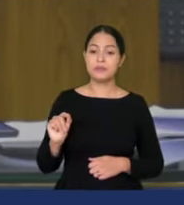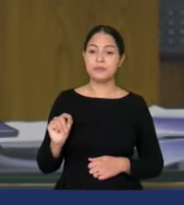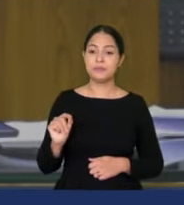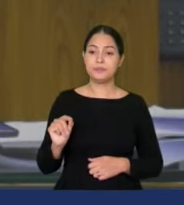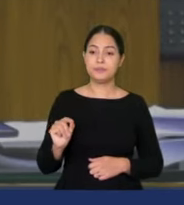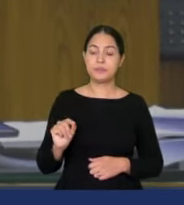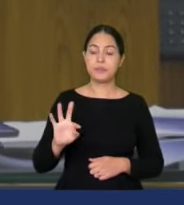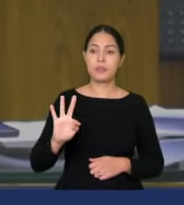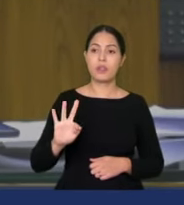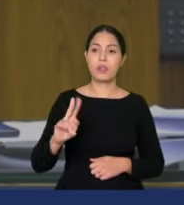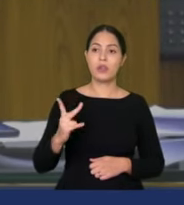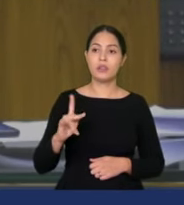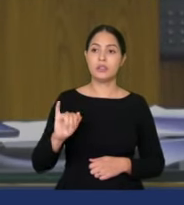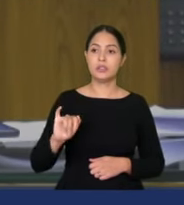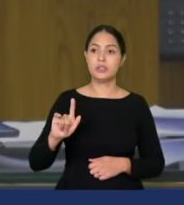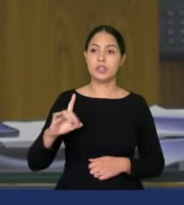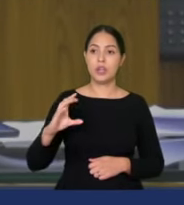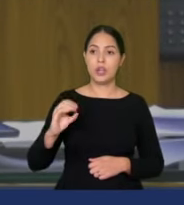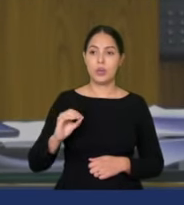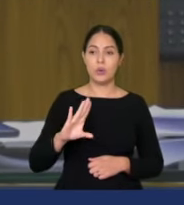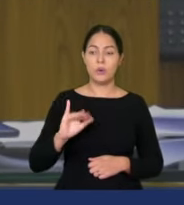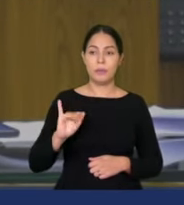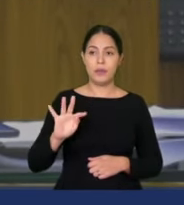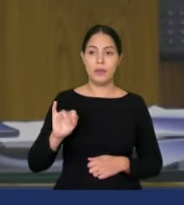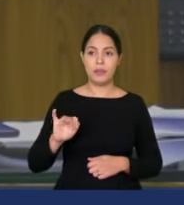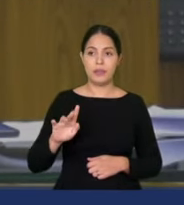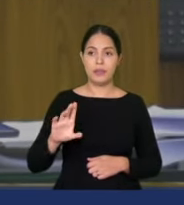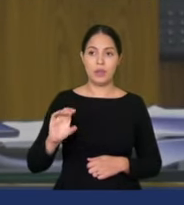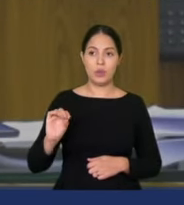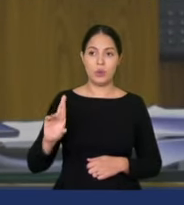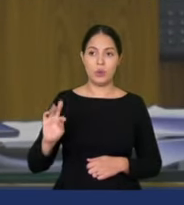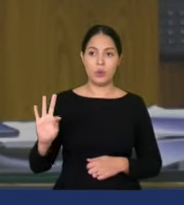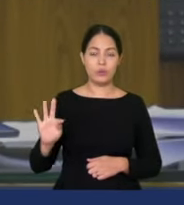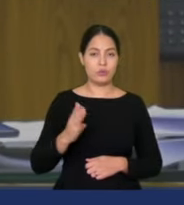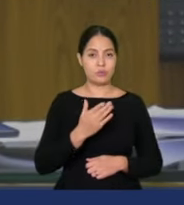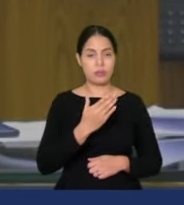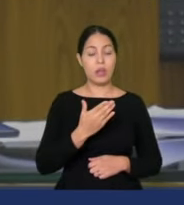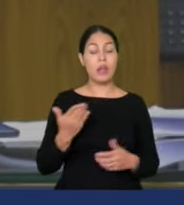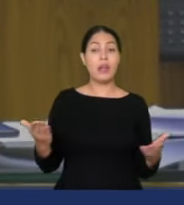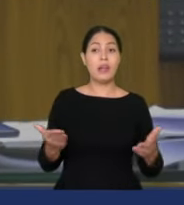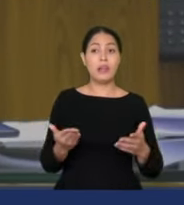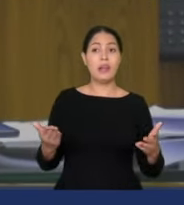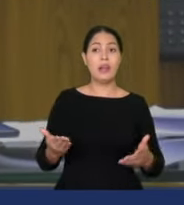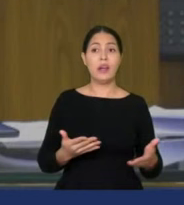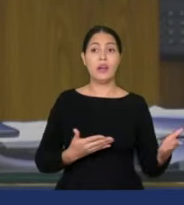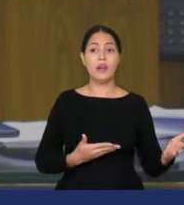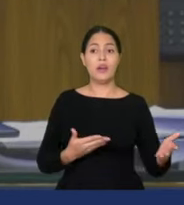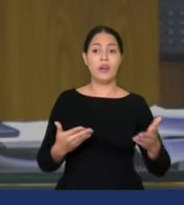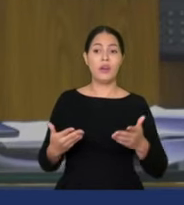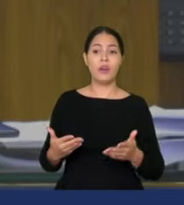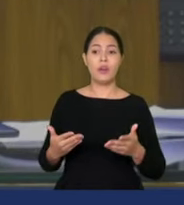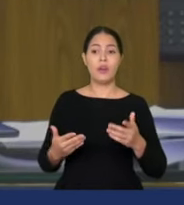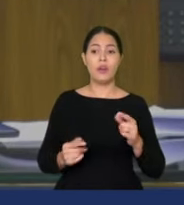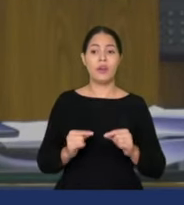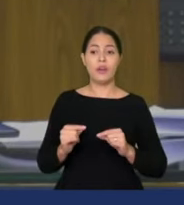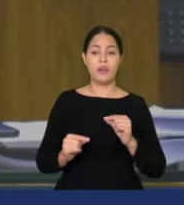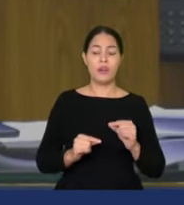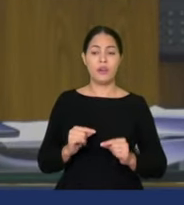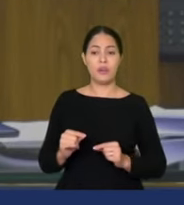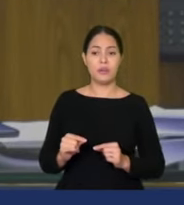Tiago Bittencourt, e passamos agora para